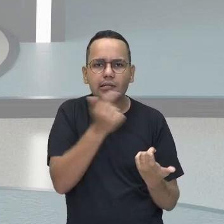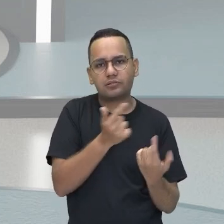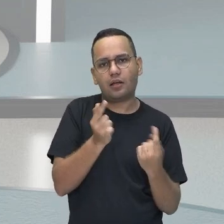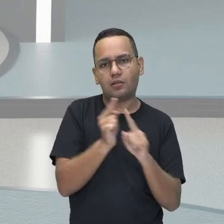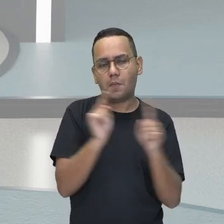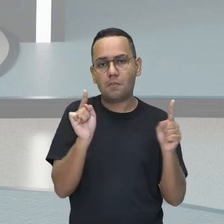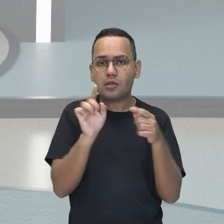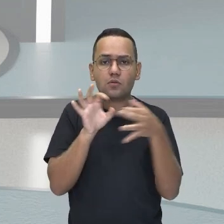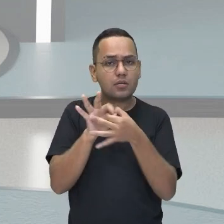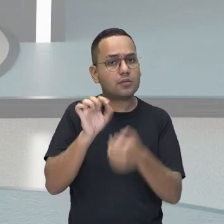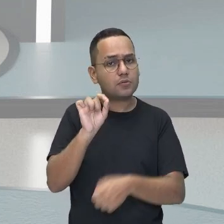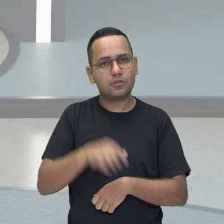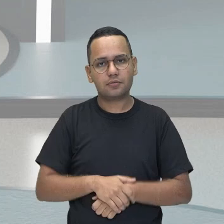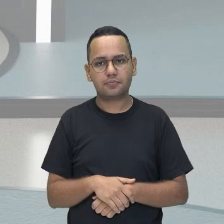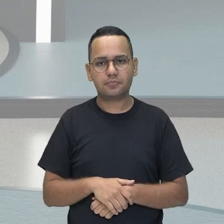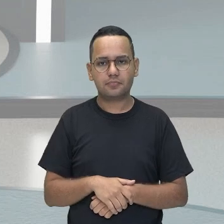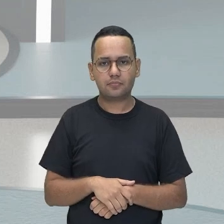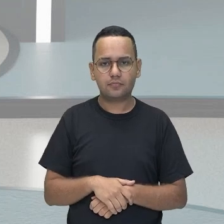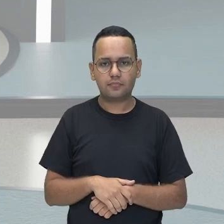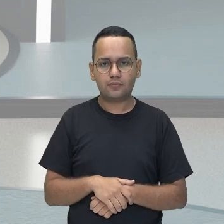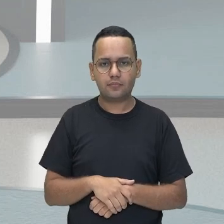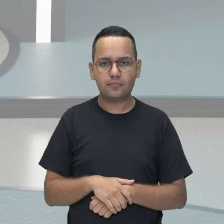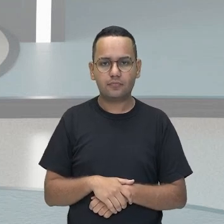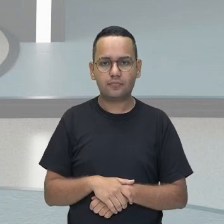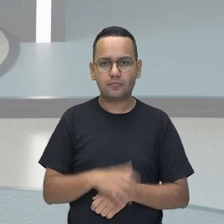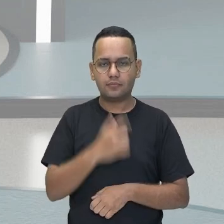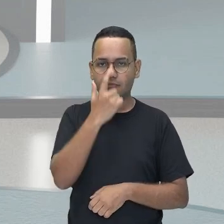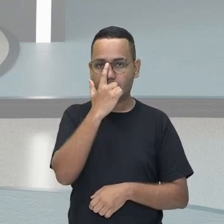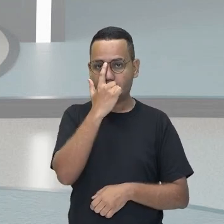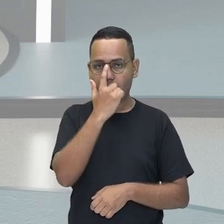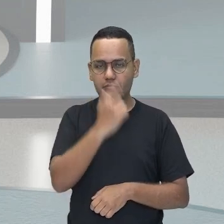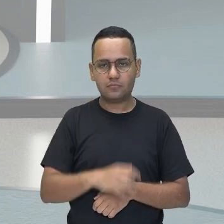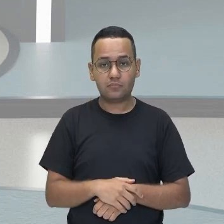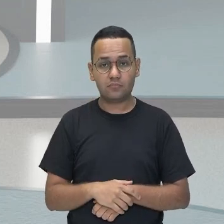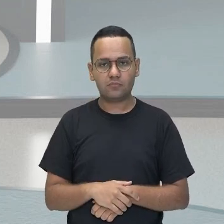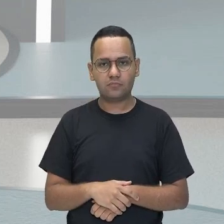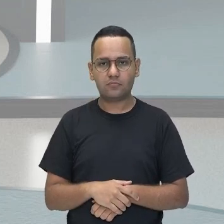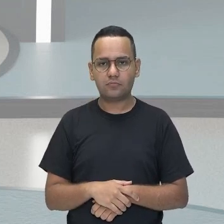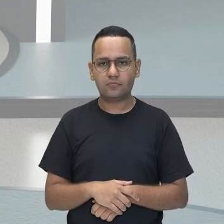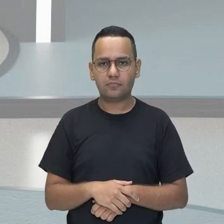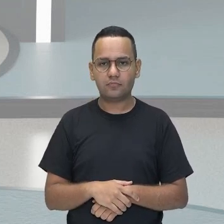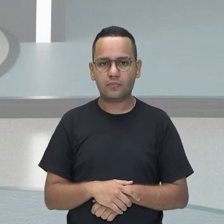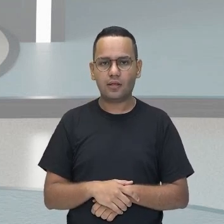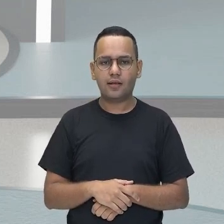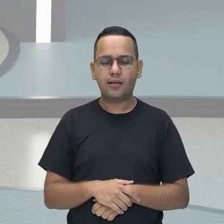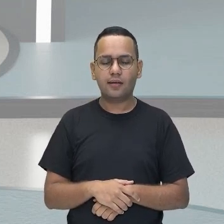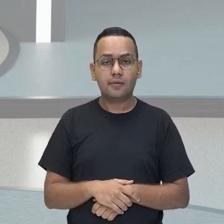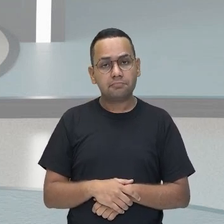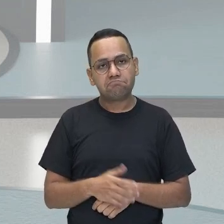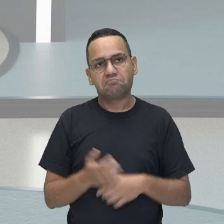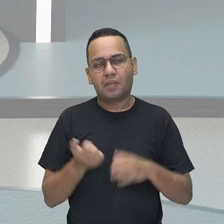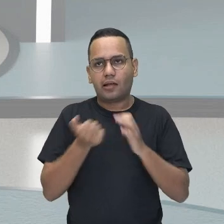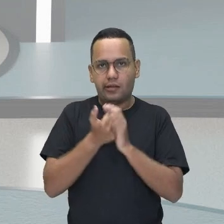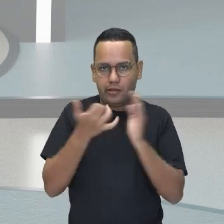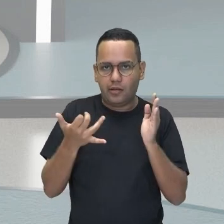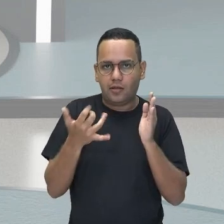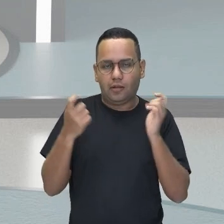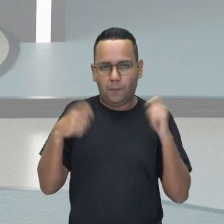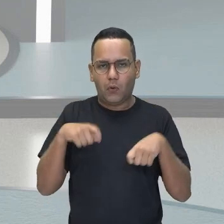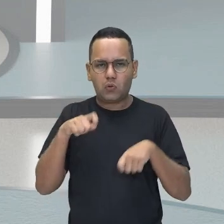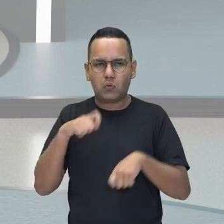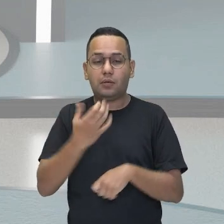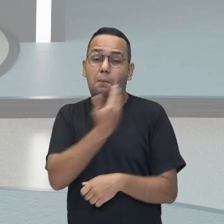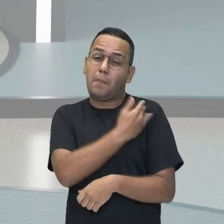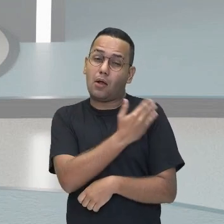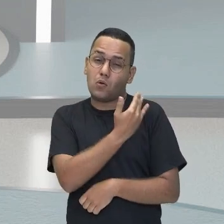associados aí a características que vão acabar ferindo, magoando as pessoas, né? E muitas têm